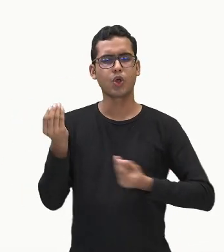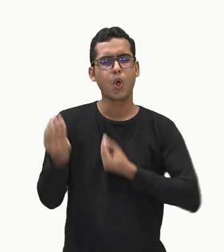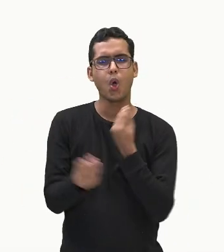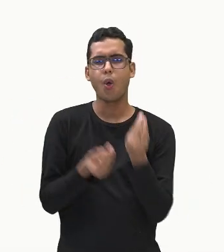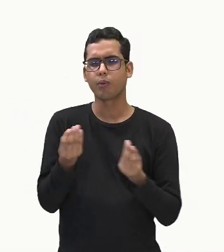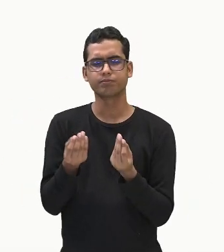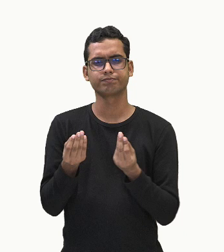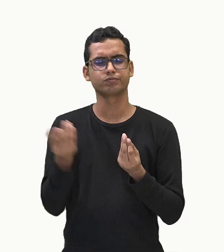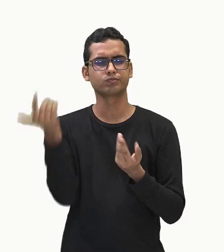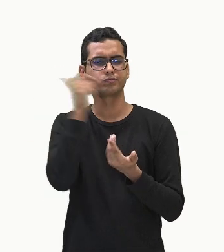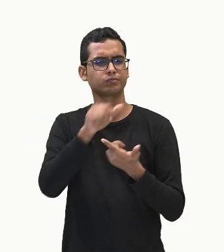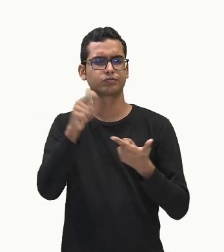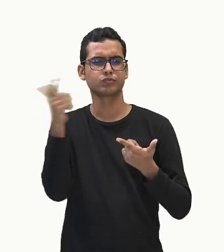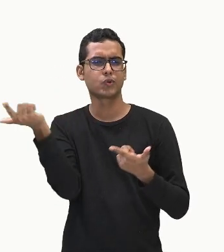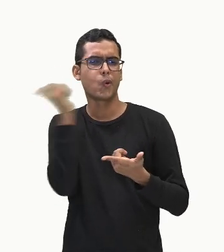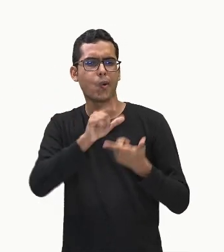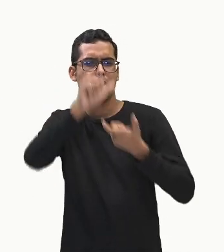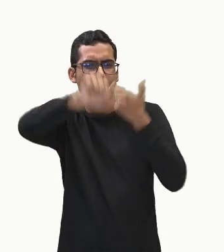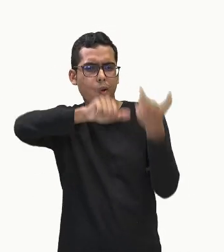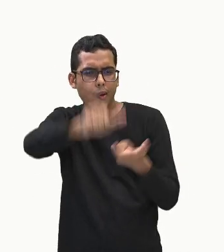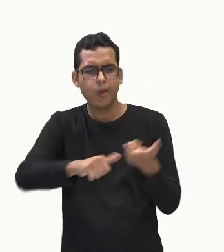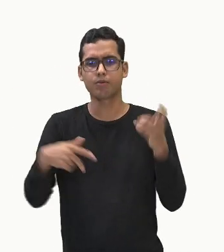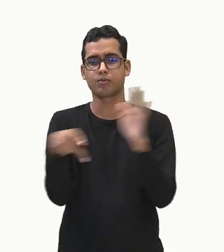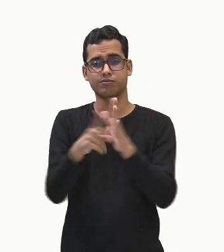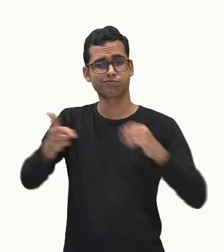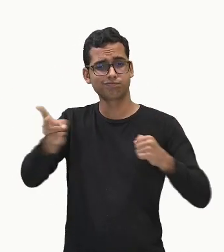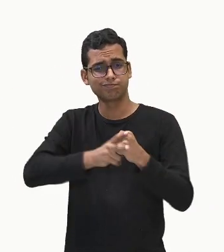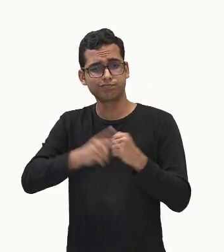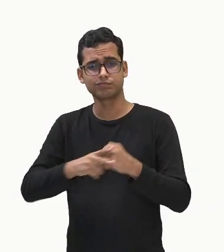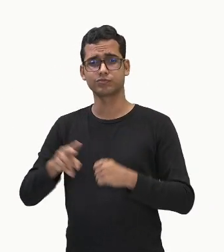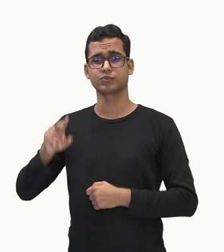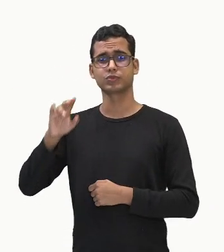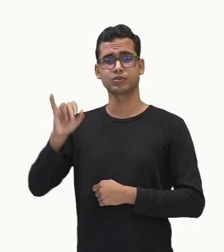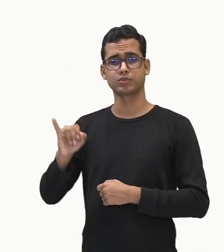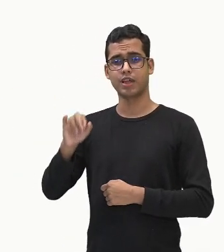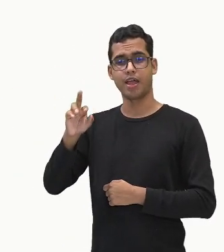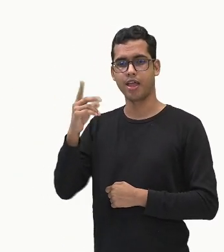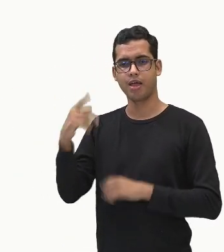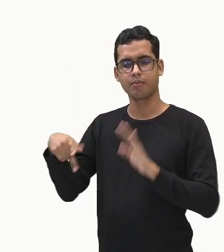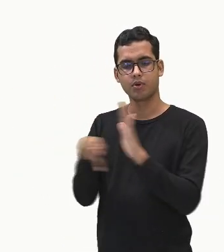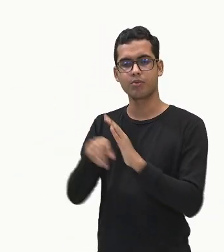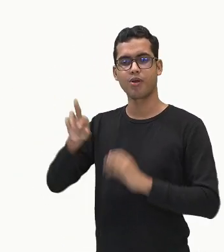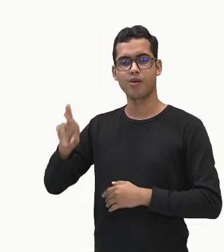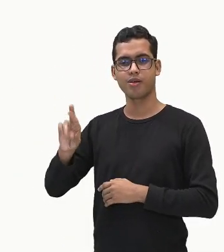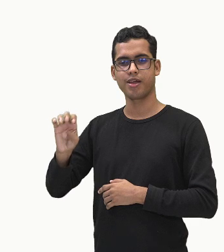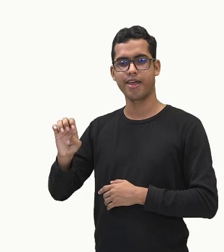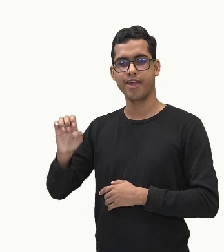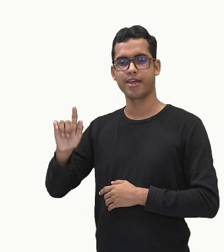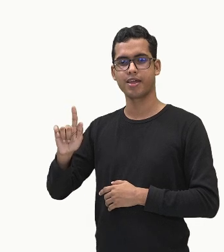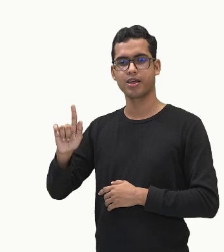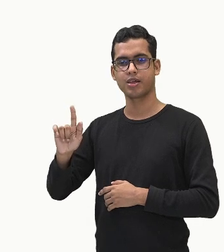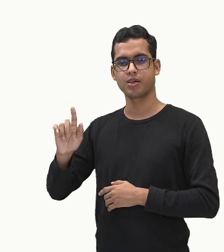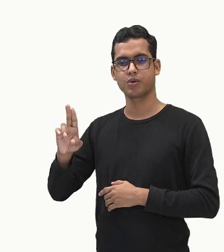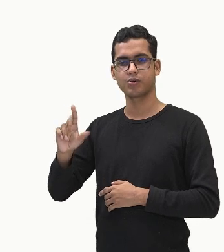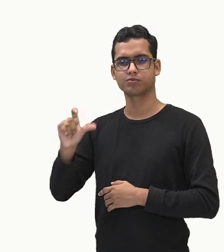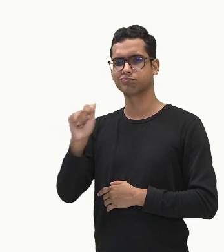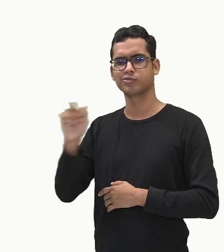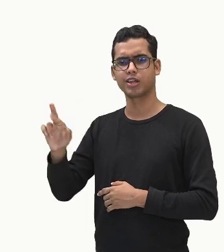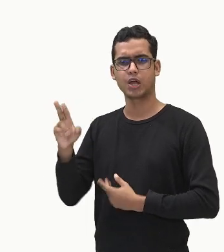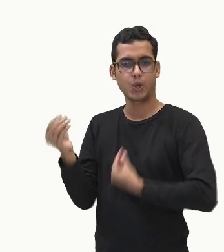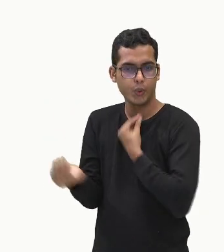Então, para conjugar um verbo regular, tendremos que quitar. O que é quitar,